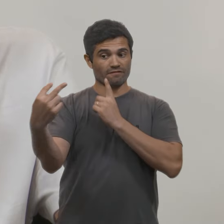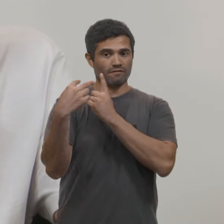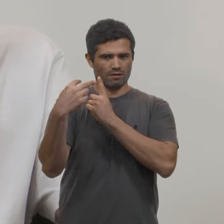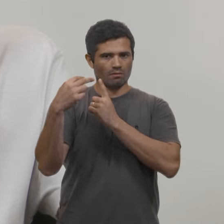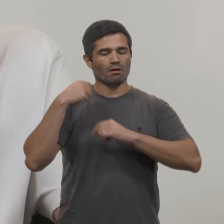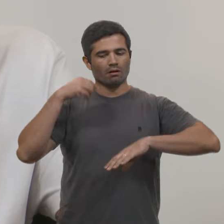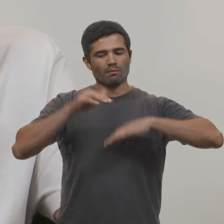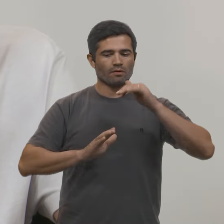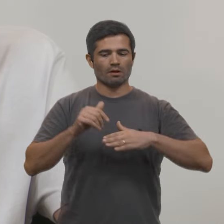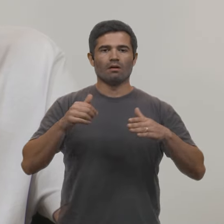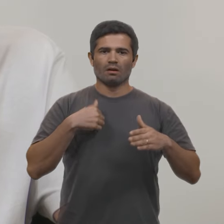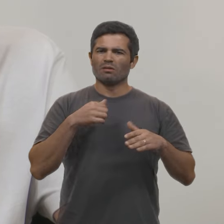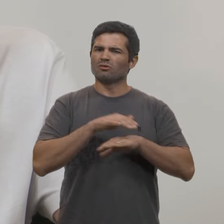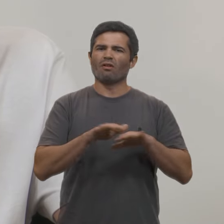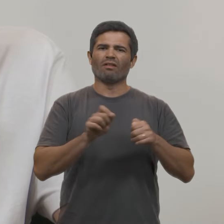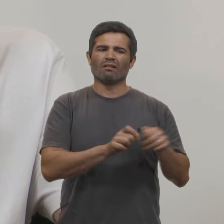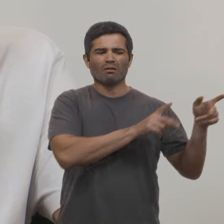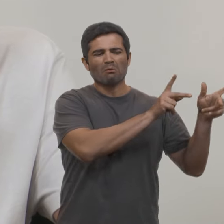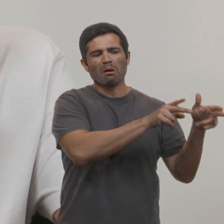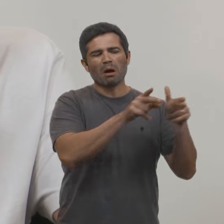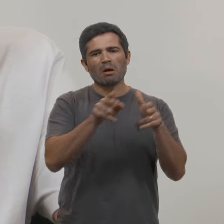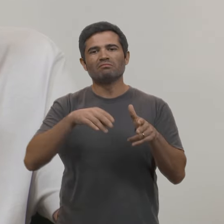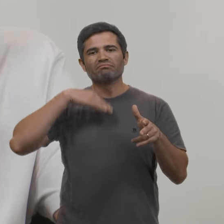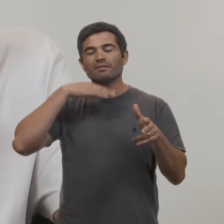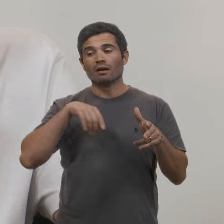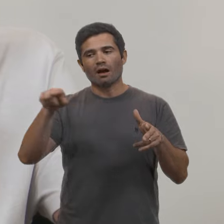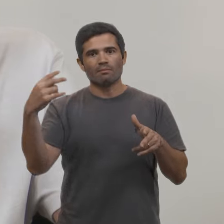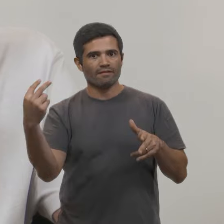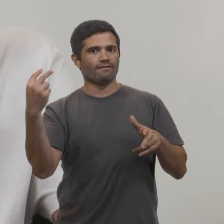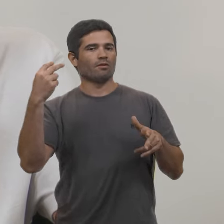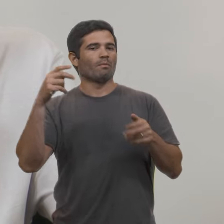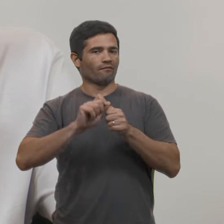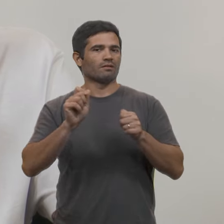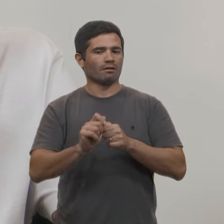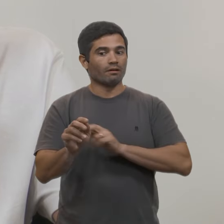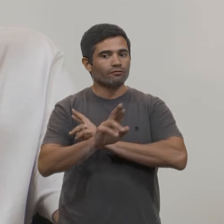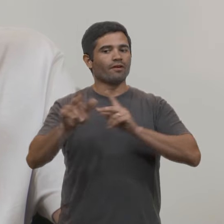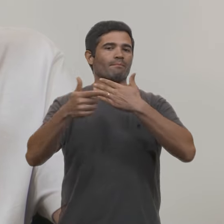essa visão de ver um ator que só fazia um determinado tipo de papel